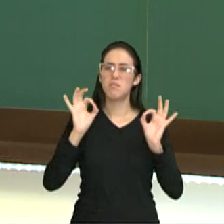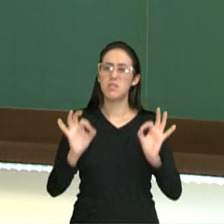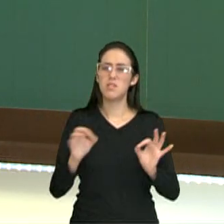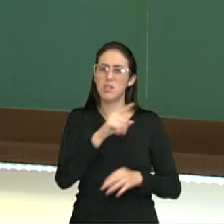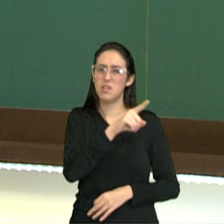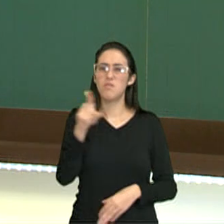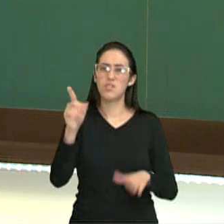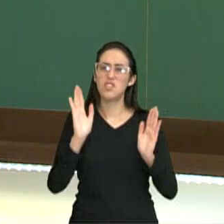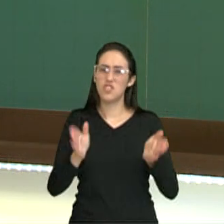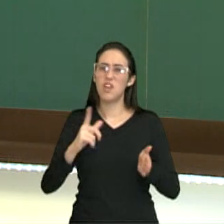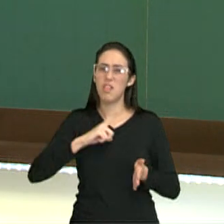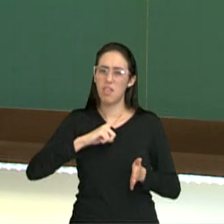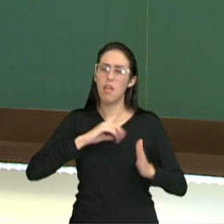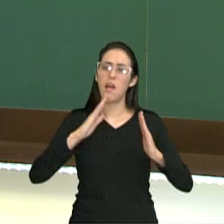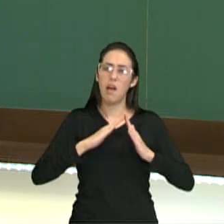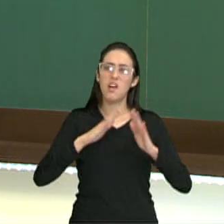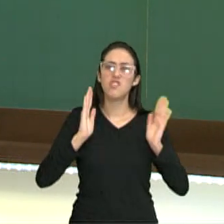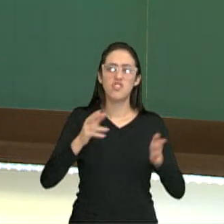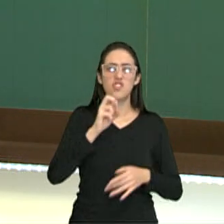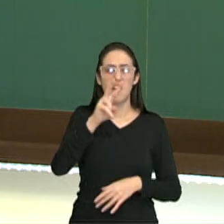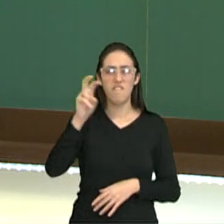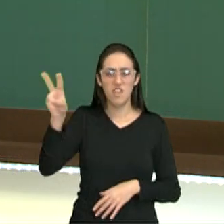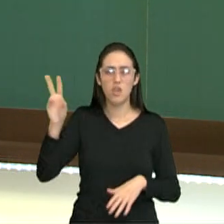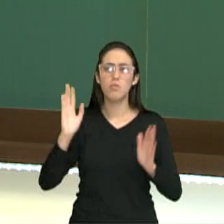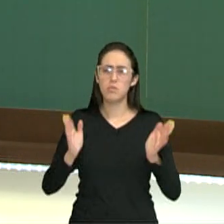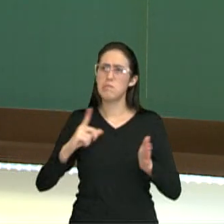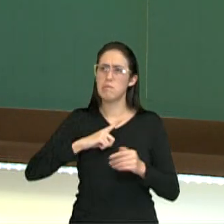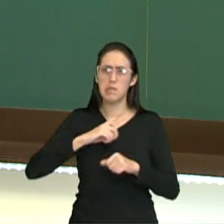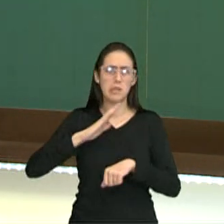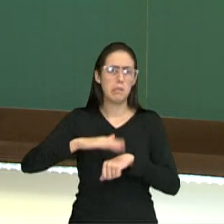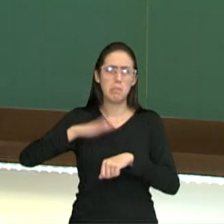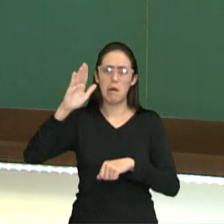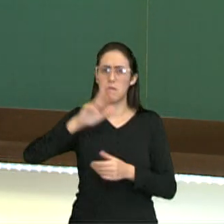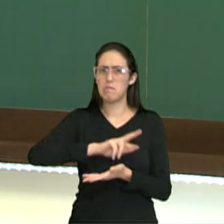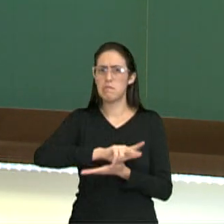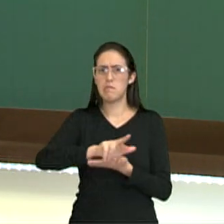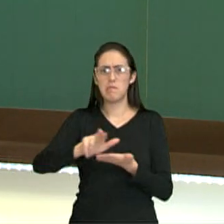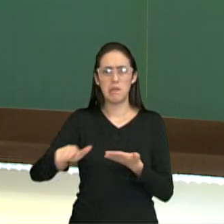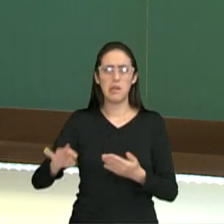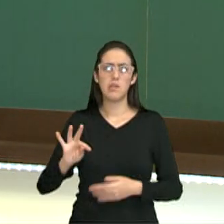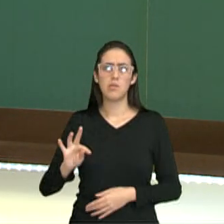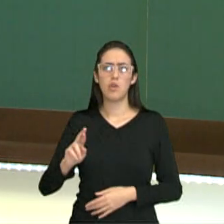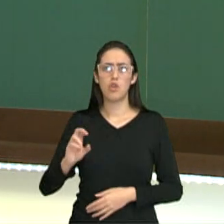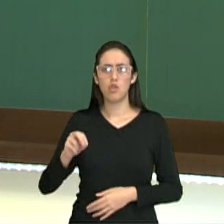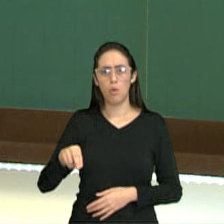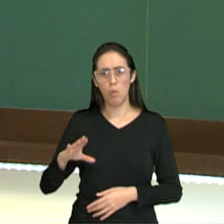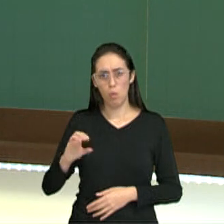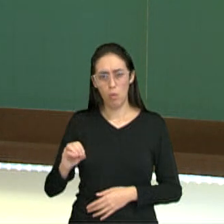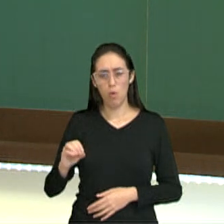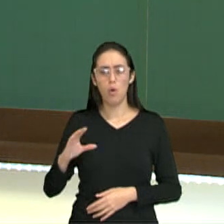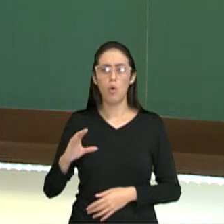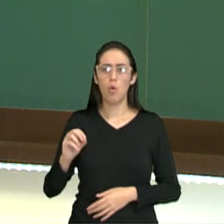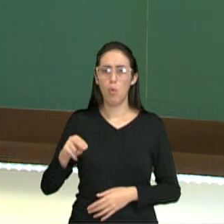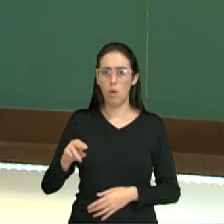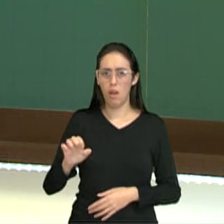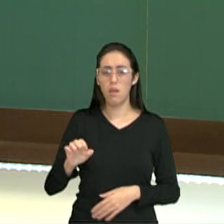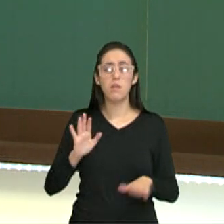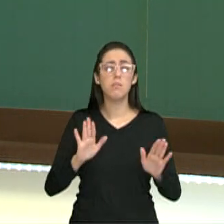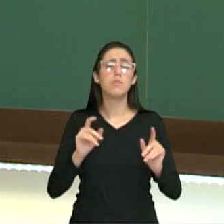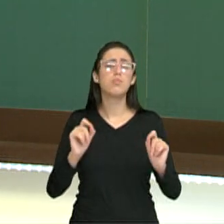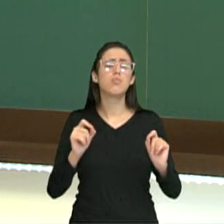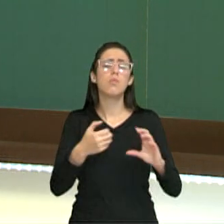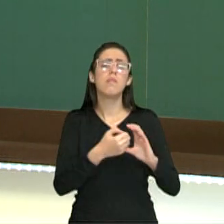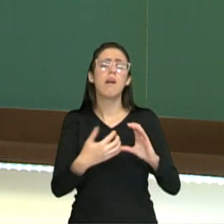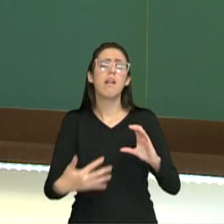maioria vocês têm em casa, ou todos eles e ainda muito mais envolvendo tronco de cone. Mas quais são as características? Eu já dei